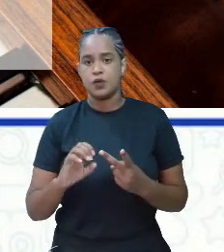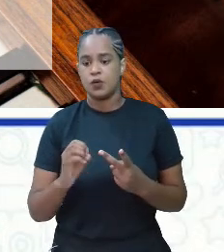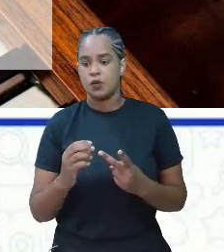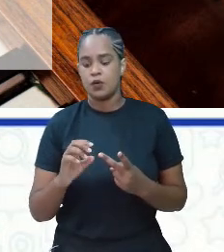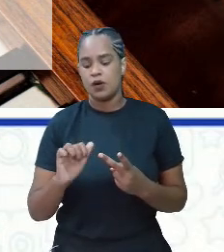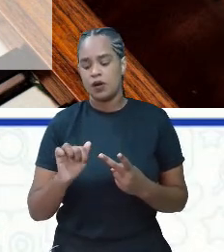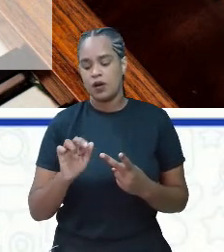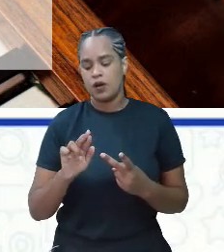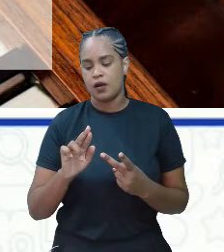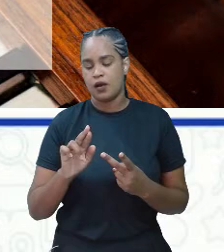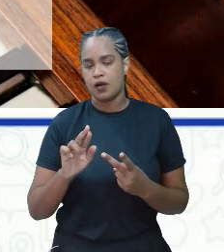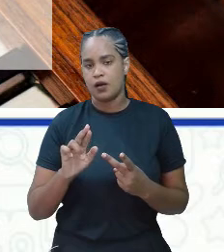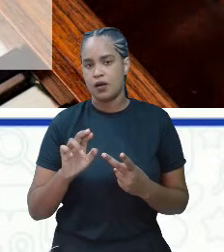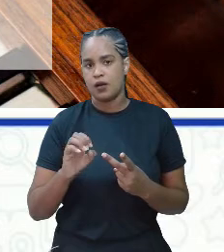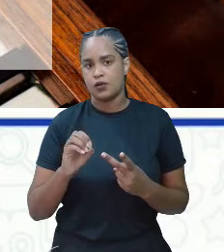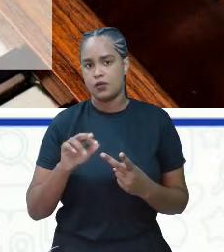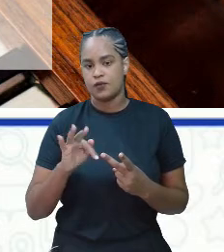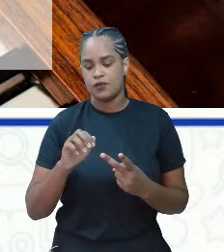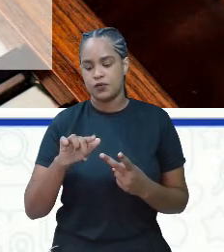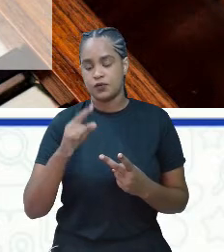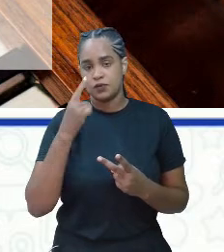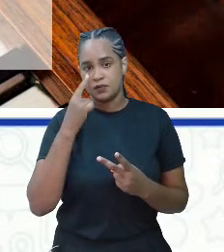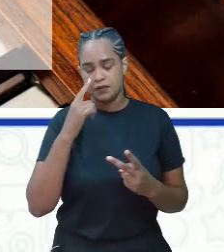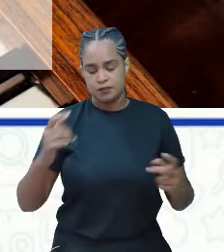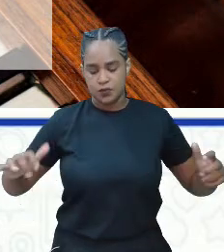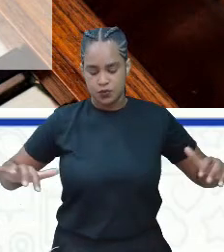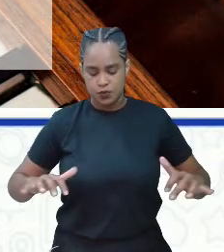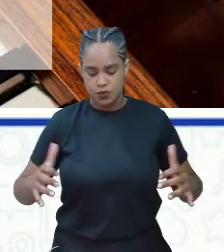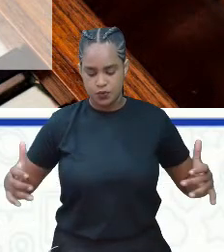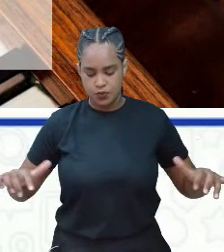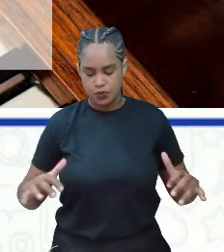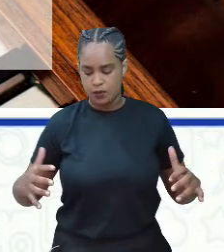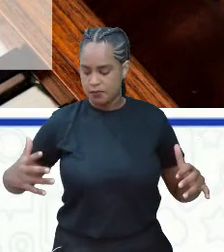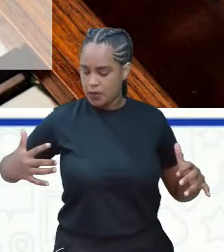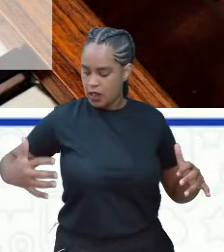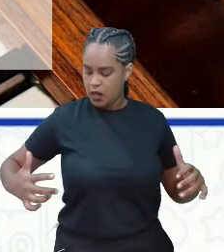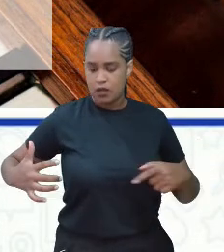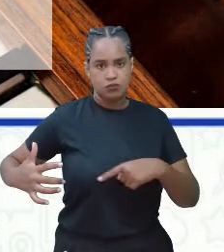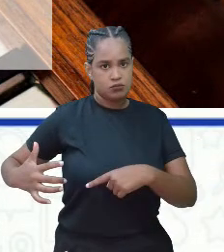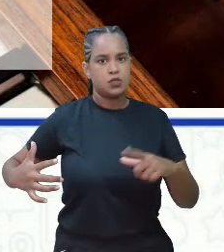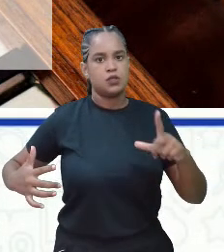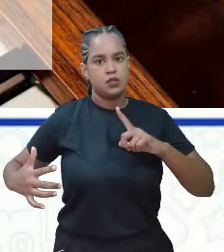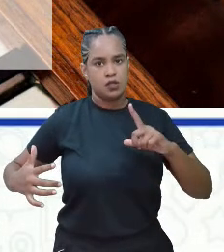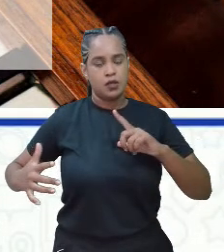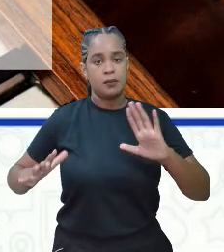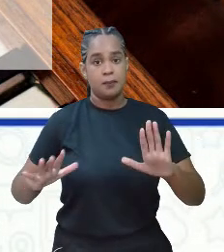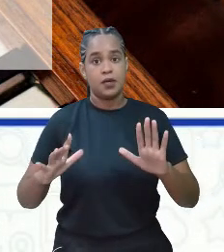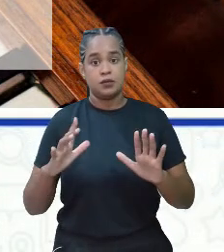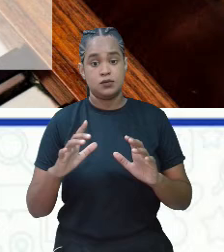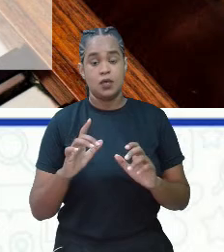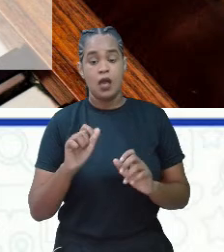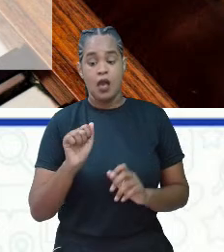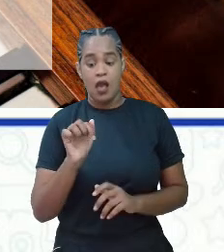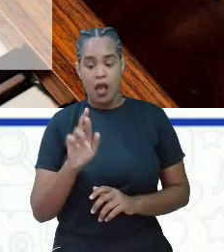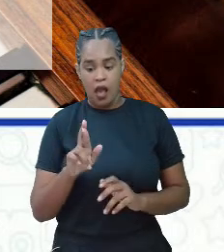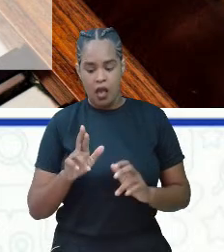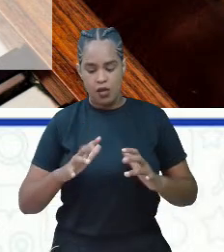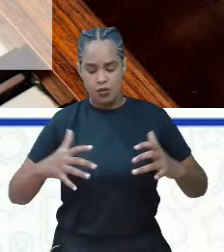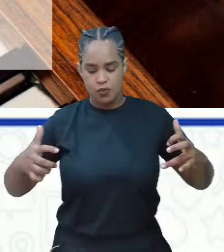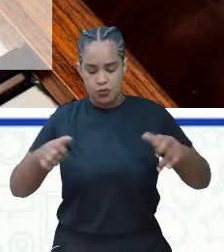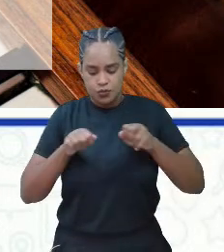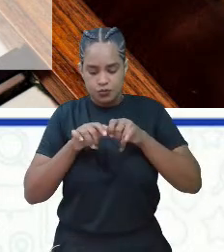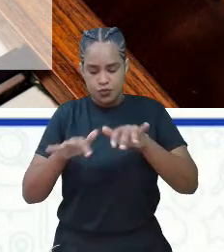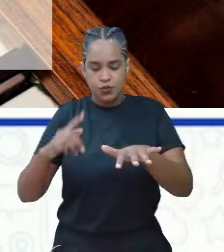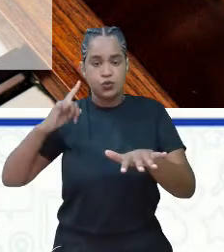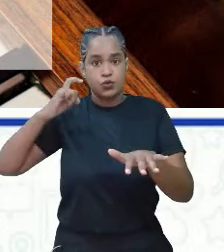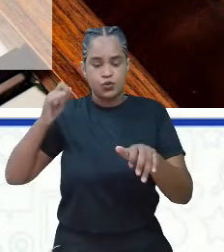da sanfona, ele tem um teclado, mas o som é produzido pelo ar no fole, no movimento de abrir e fechar o fole